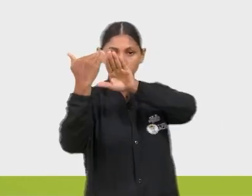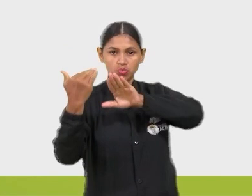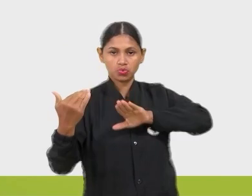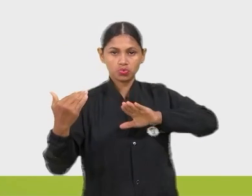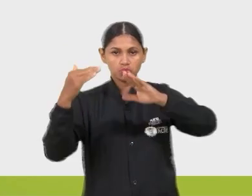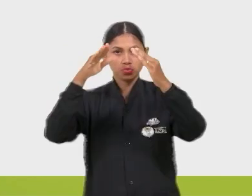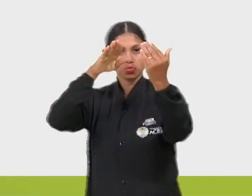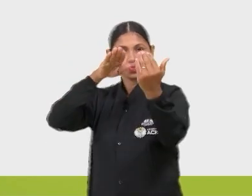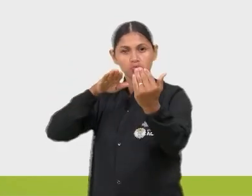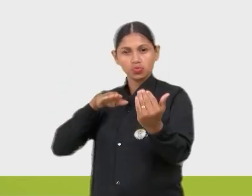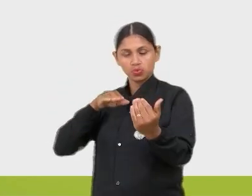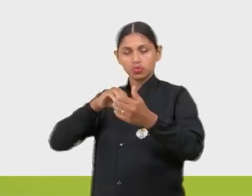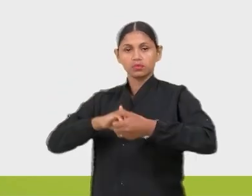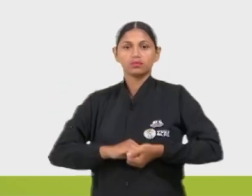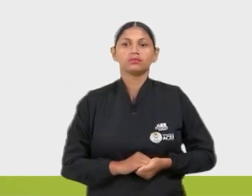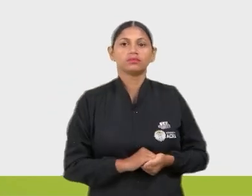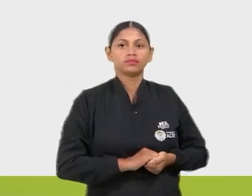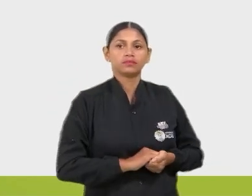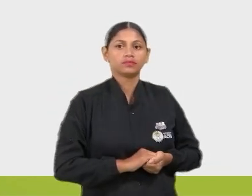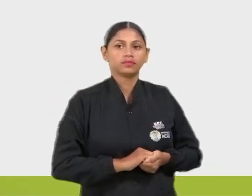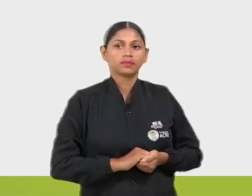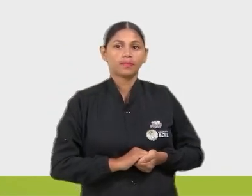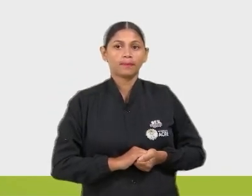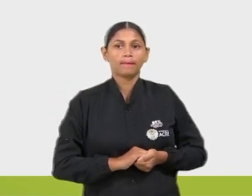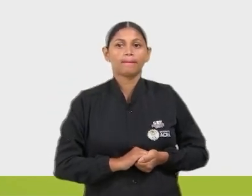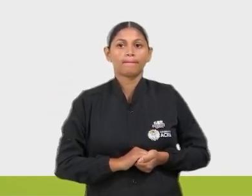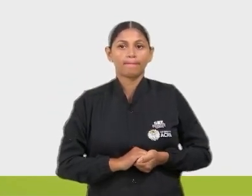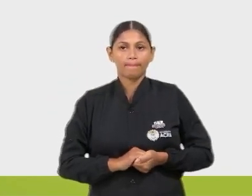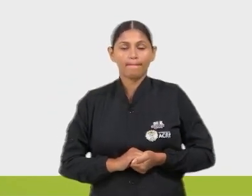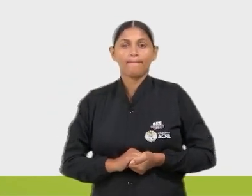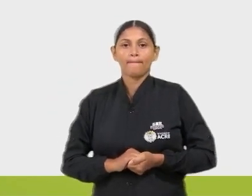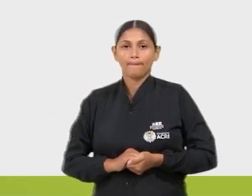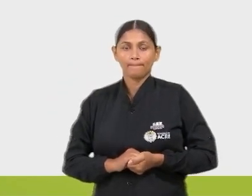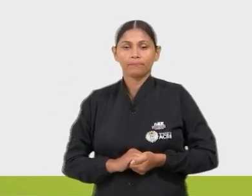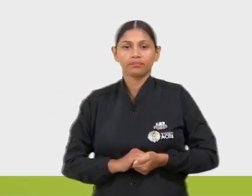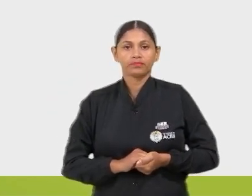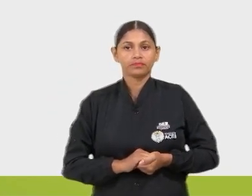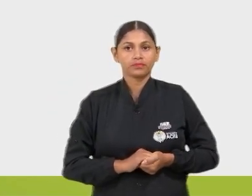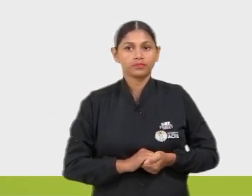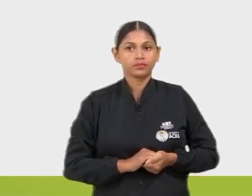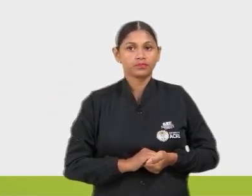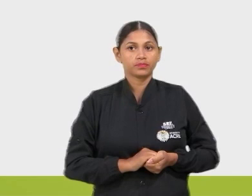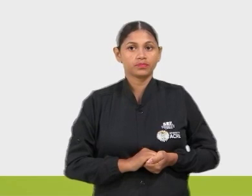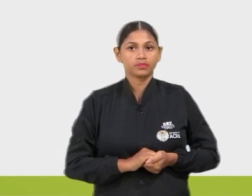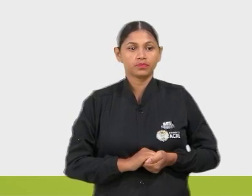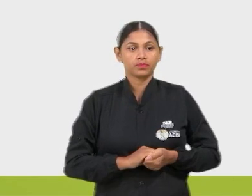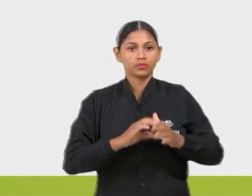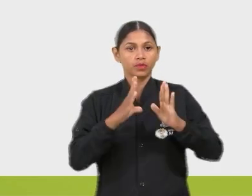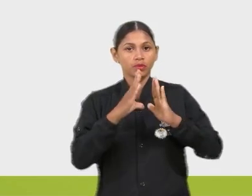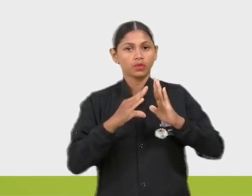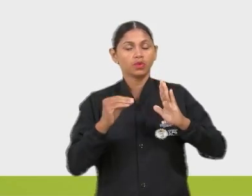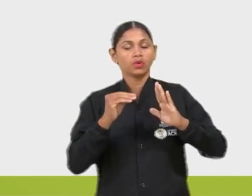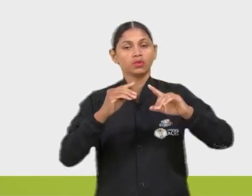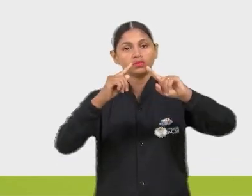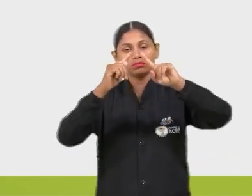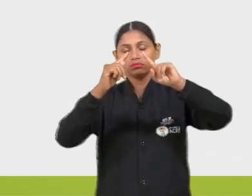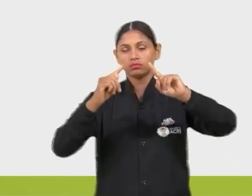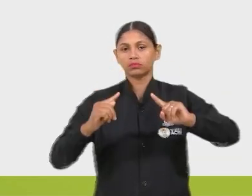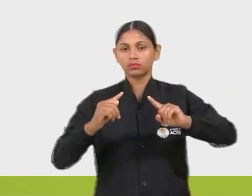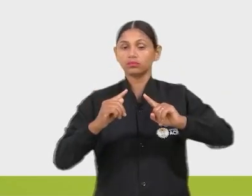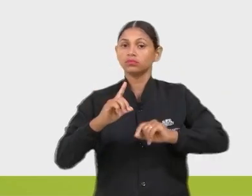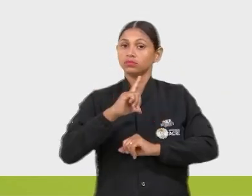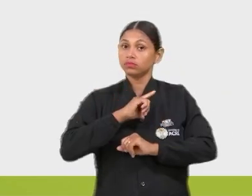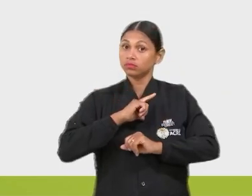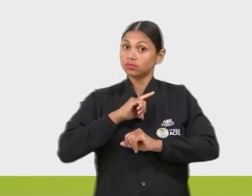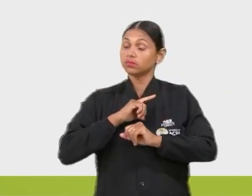4, 5, 6 vértices na base. Então, basicamente, eu traduzo ou defino a ideia de uma pirâmide e também de um prisma, tá? Pegando um pouquinho da